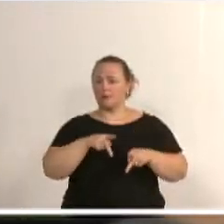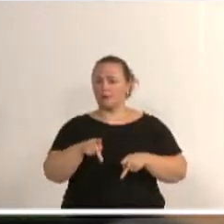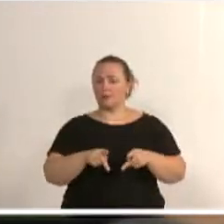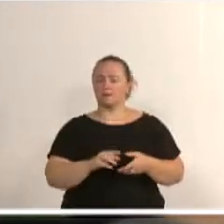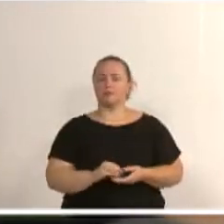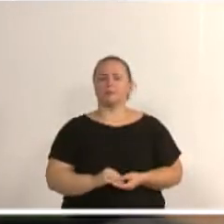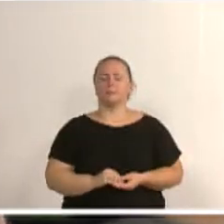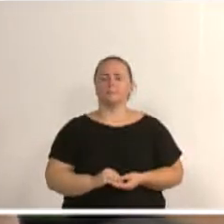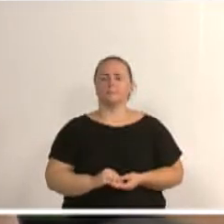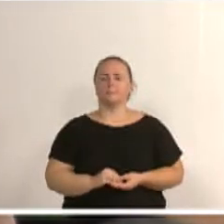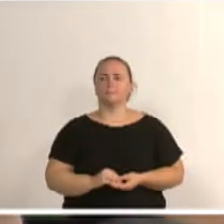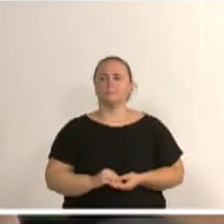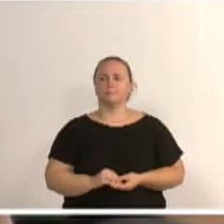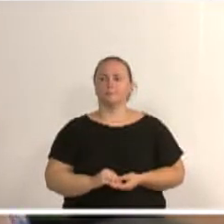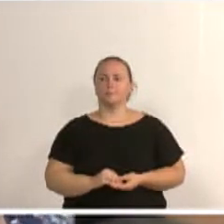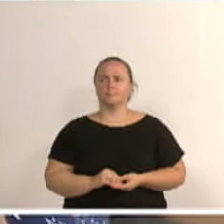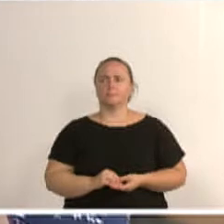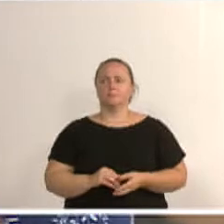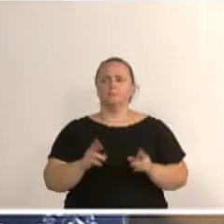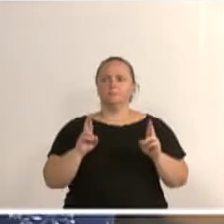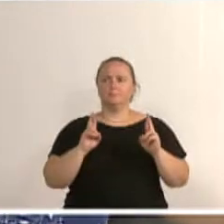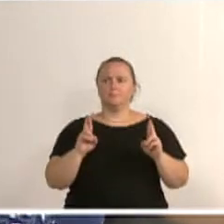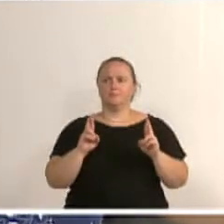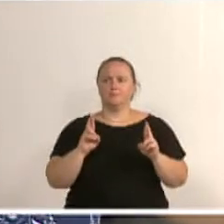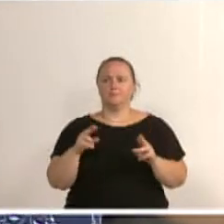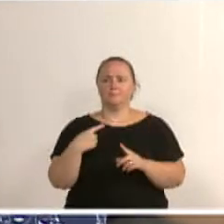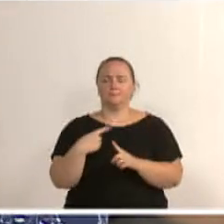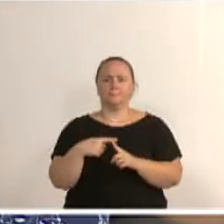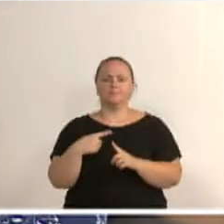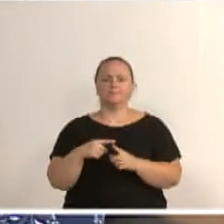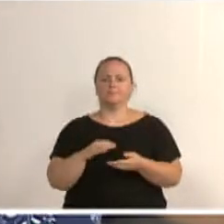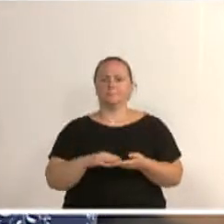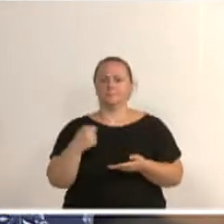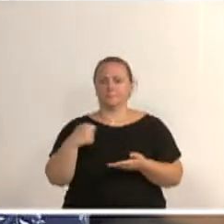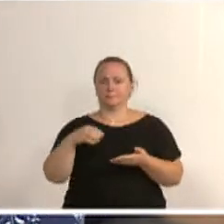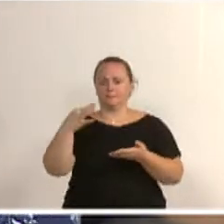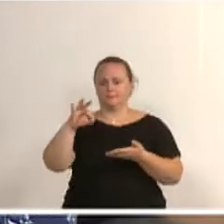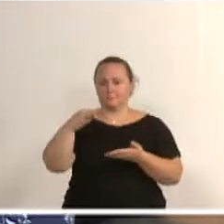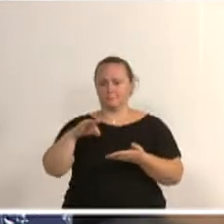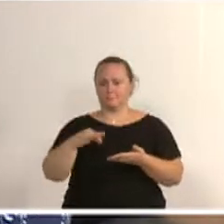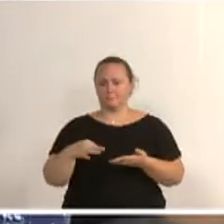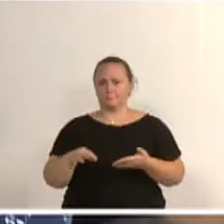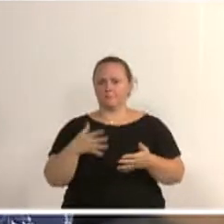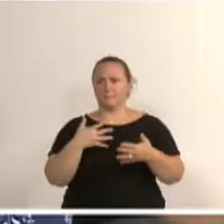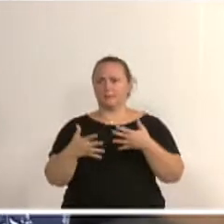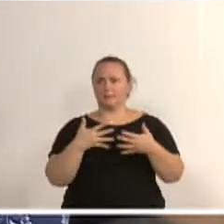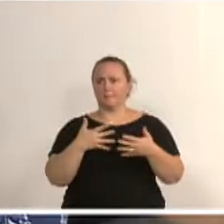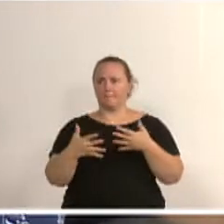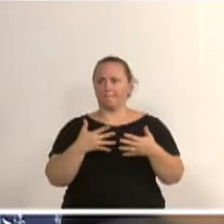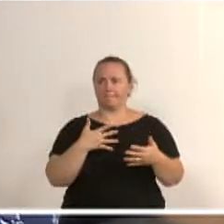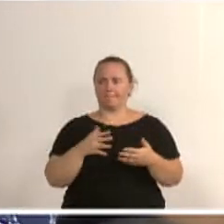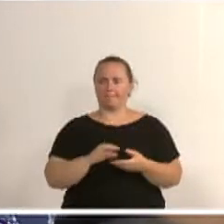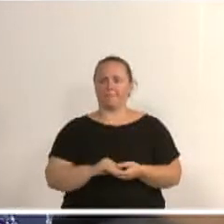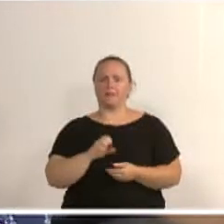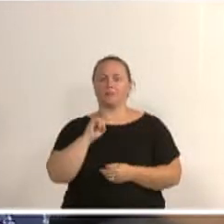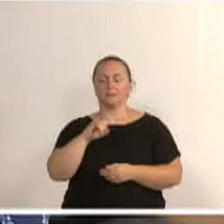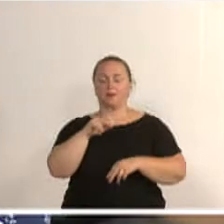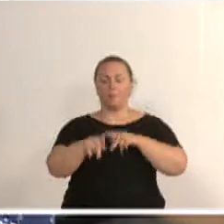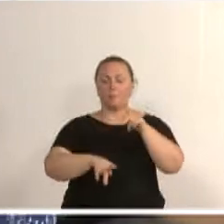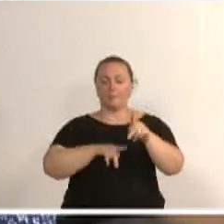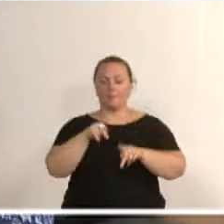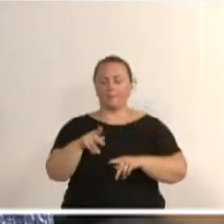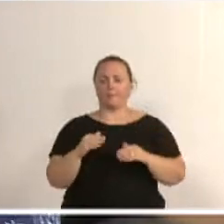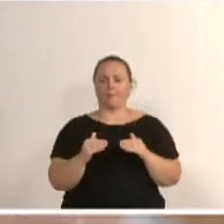que seja feito, porque devia ser um abaixo-assinado nos terminais, se a população concordasse com